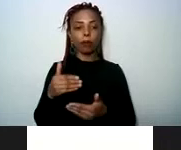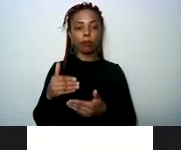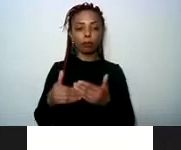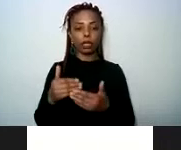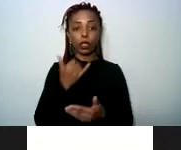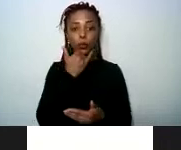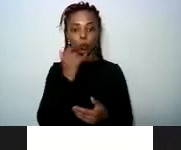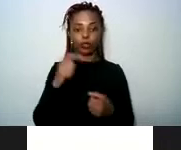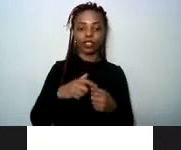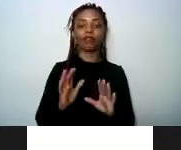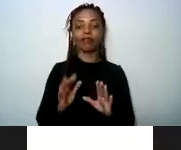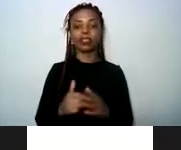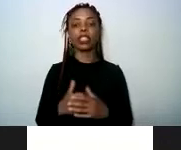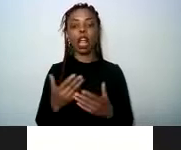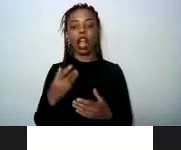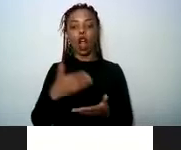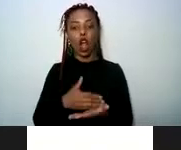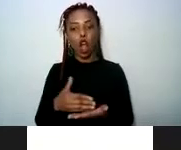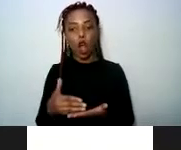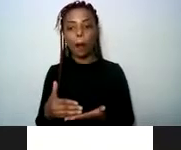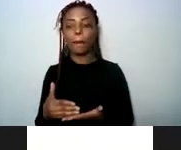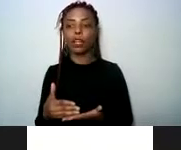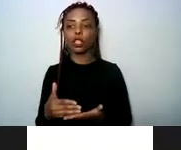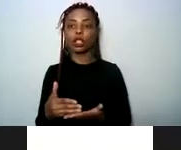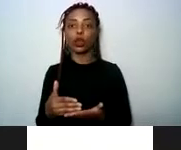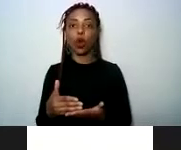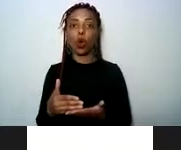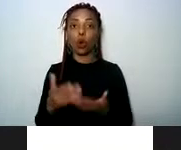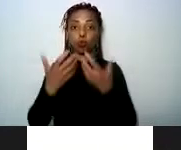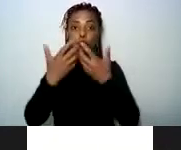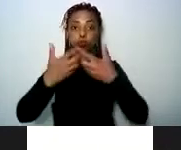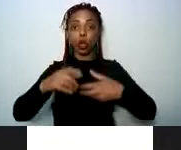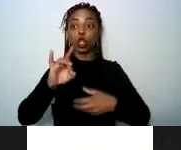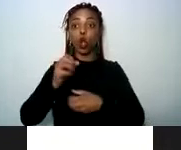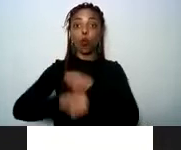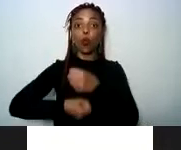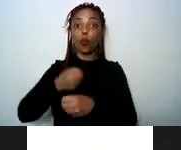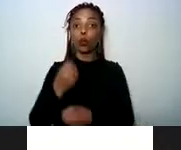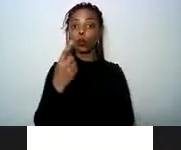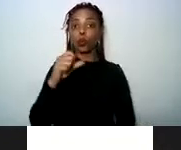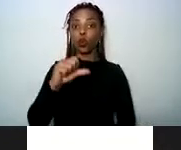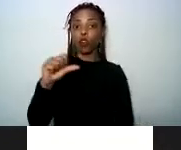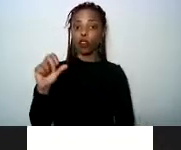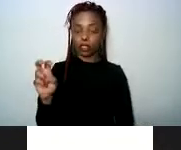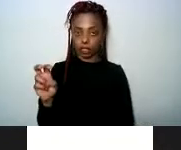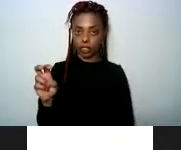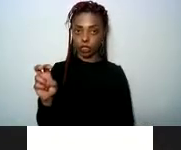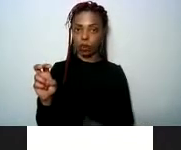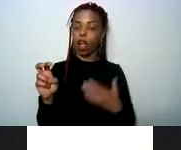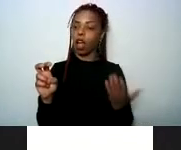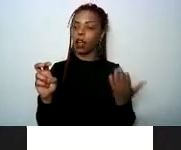voltei, ele entra em tramitação apenas em 95 e a gente precisa atentar aqui pelo fato